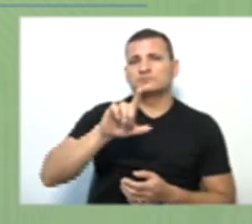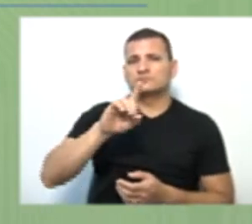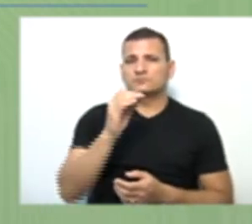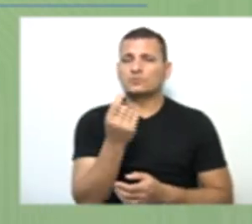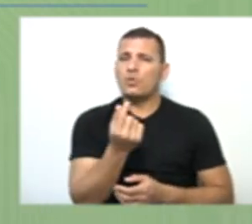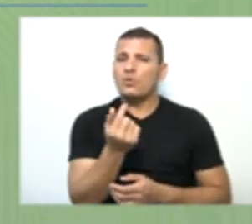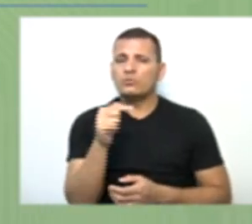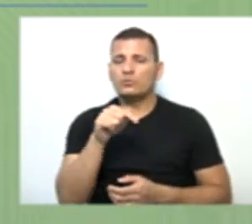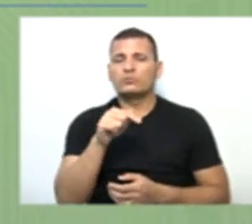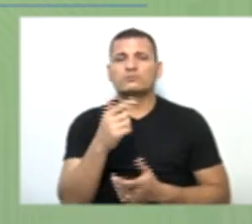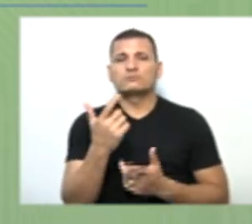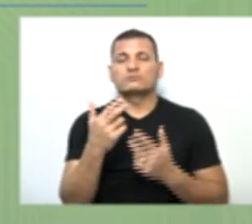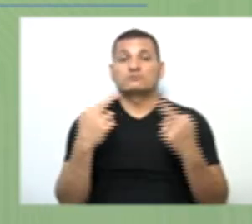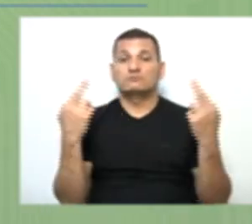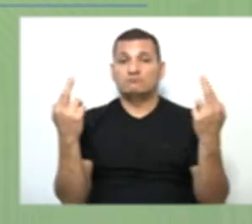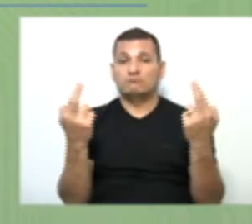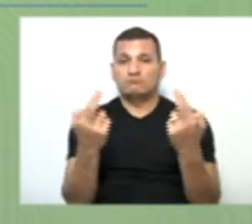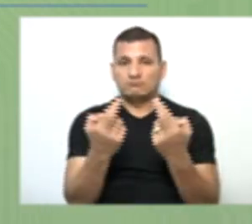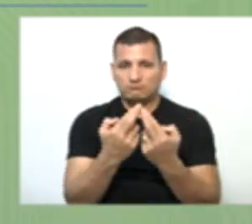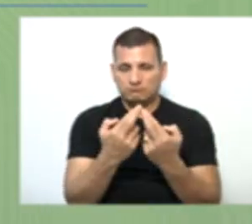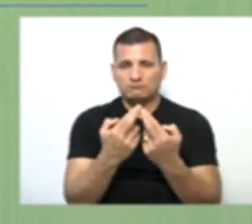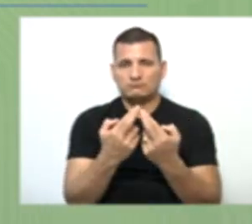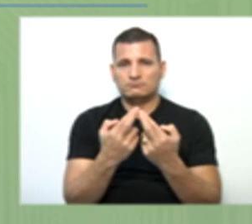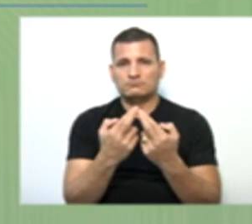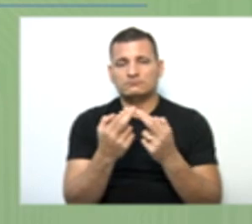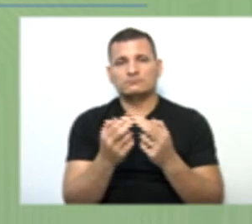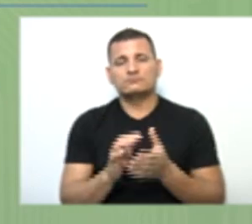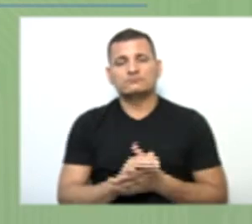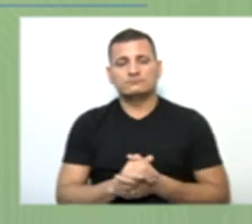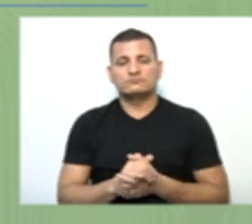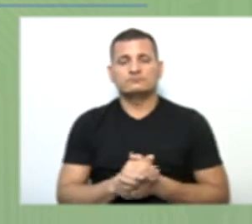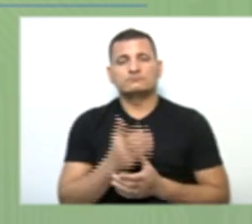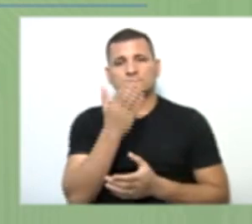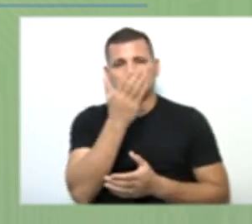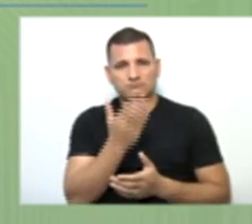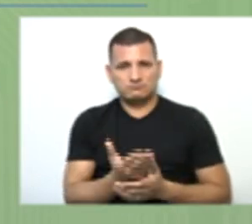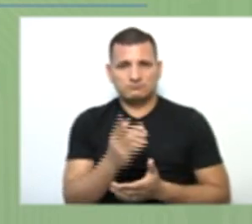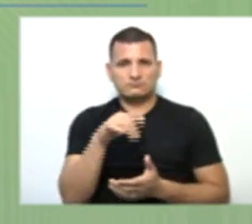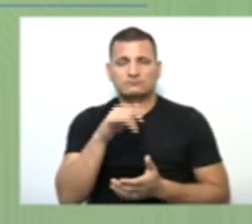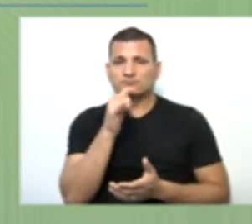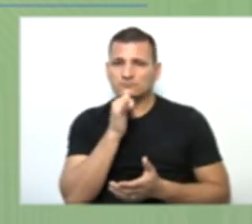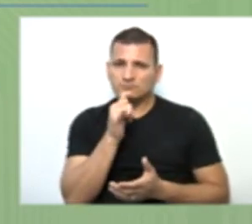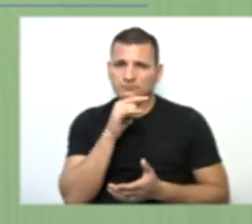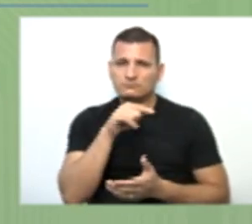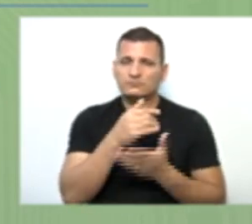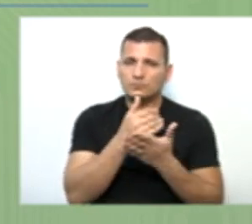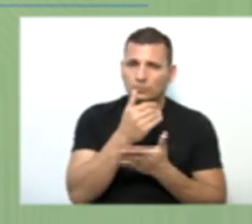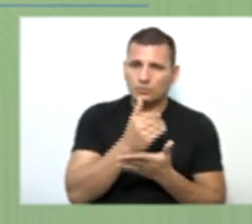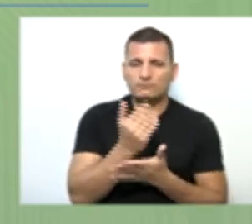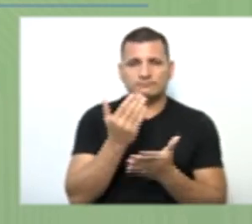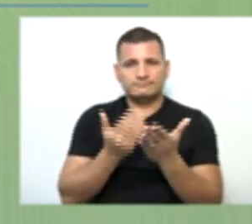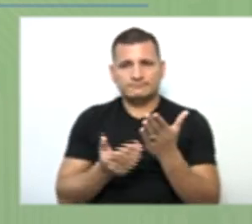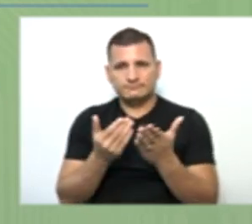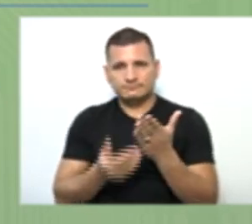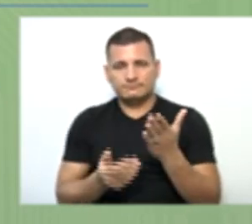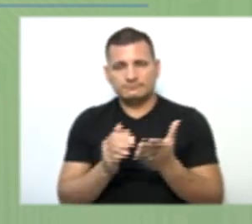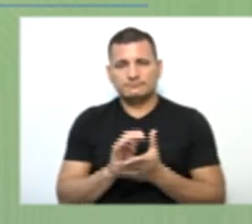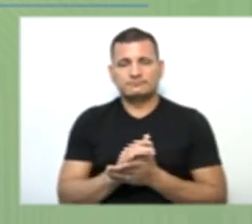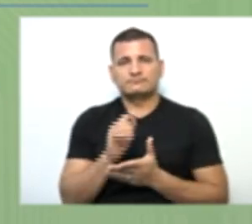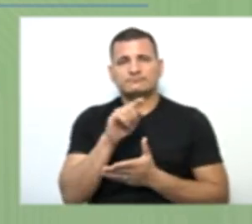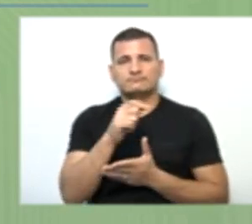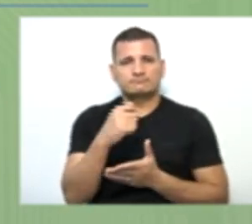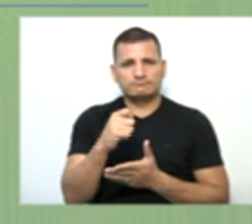Assembleia Geral Ordinária da cooperativa. Esse é um exemplo da demonstração de sobras e perdas que deve